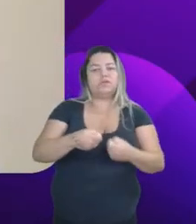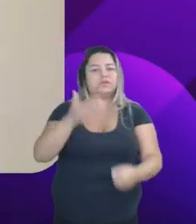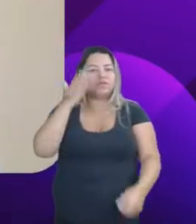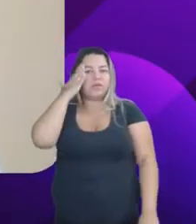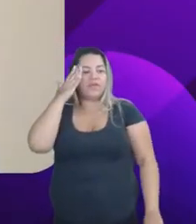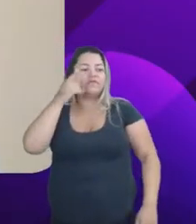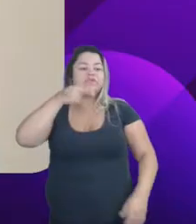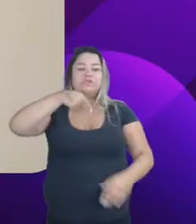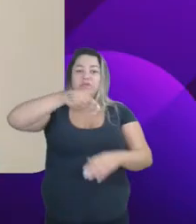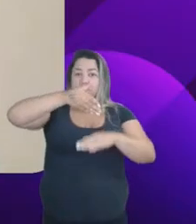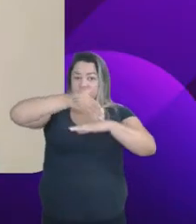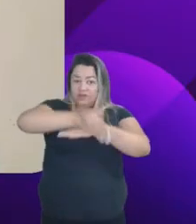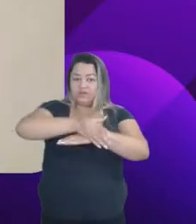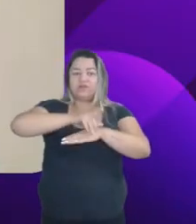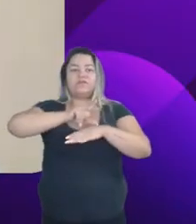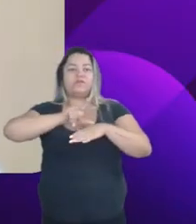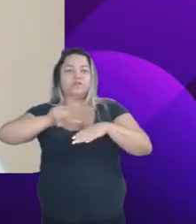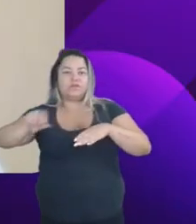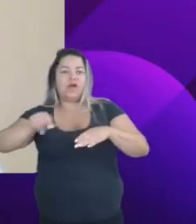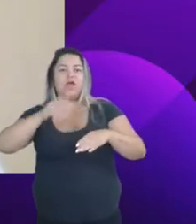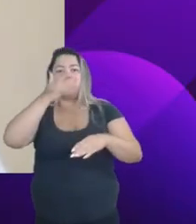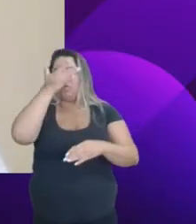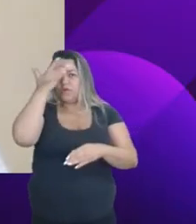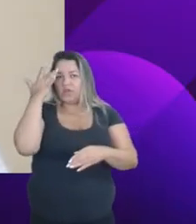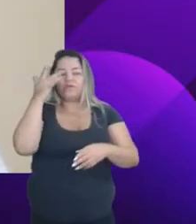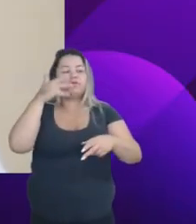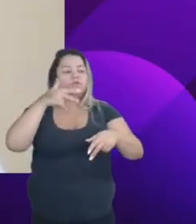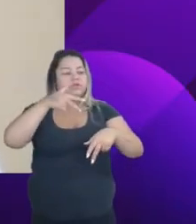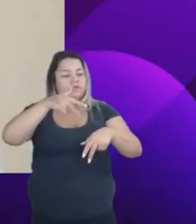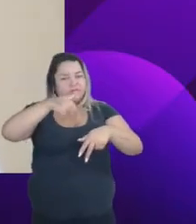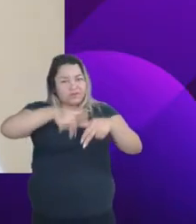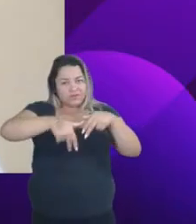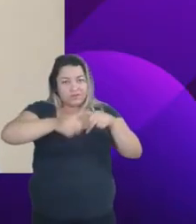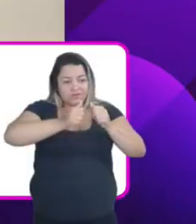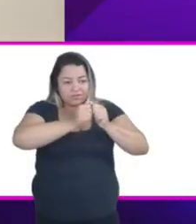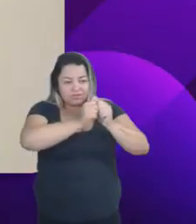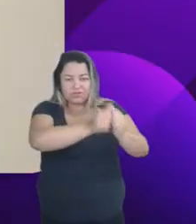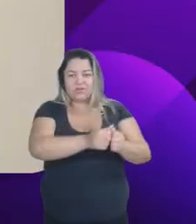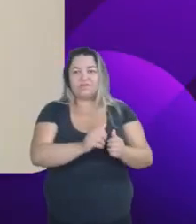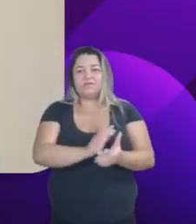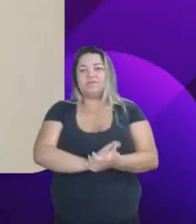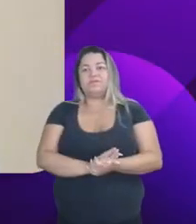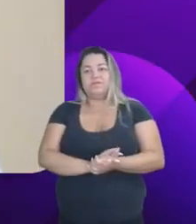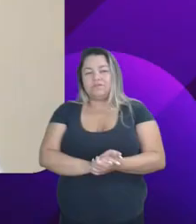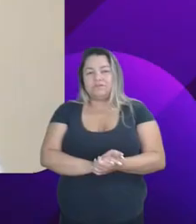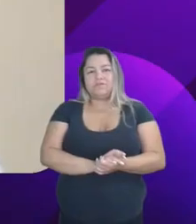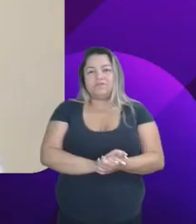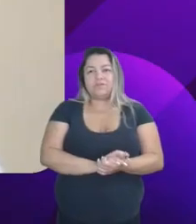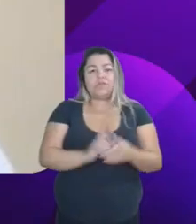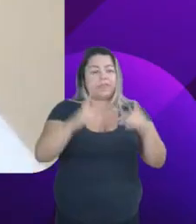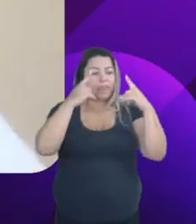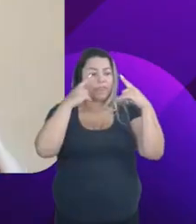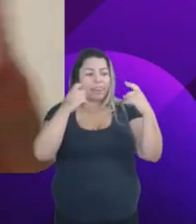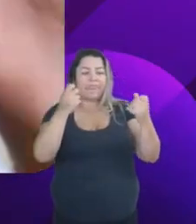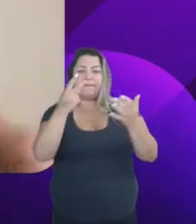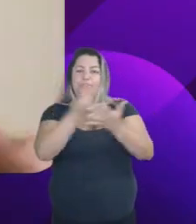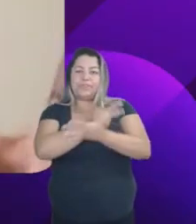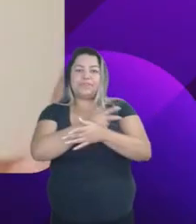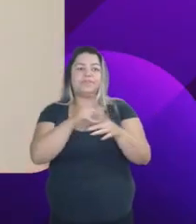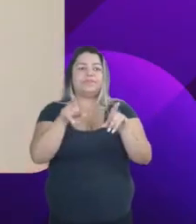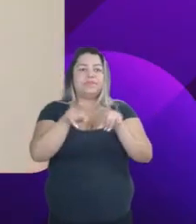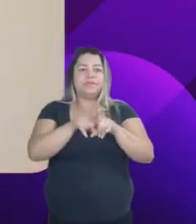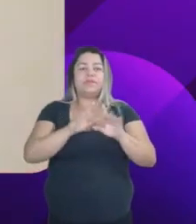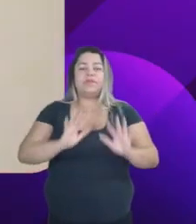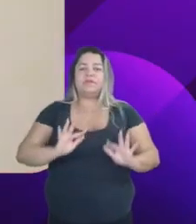hora que você está entrando, a hora que você está saindo, com quem você está andando. E tudo isso vai levar a um negocinho que a gente chama de ciclo da violência, que tem,